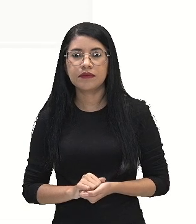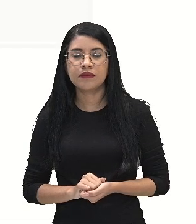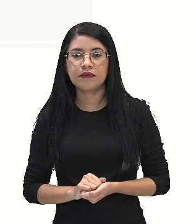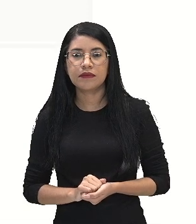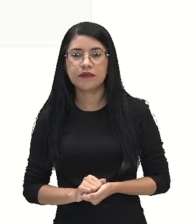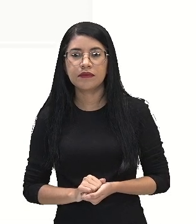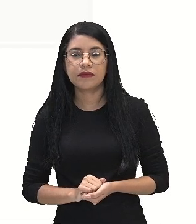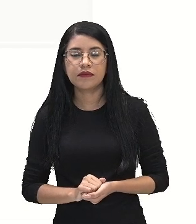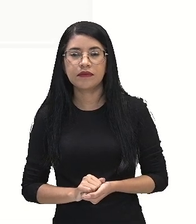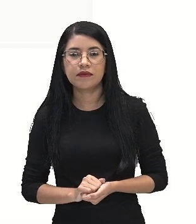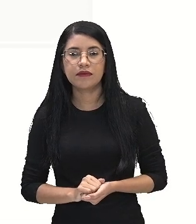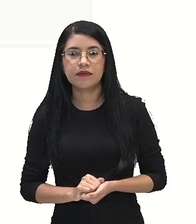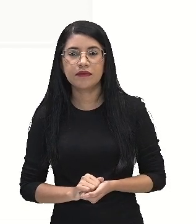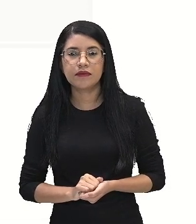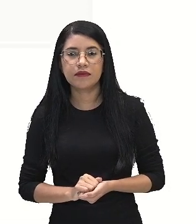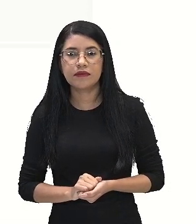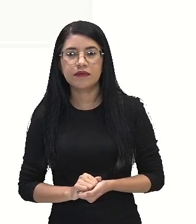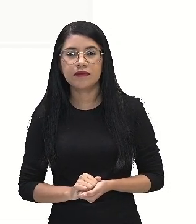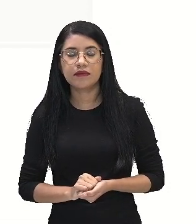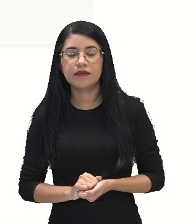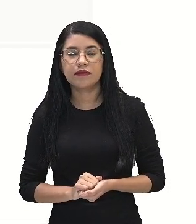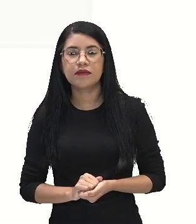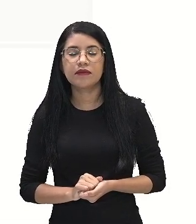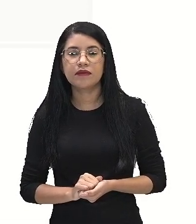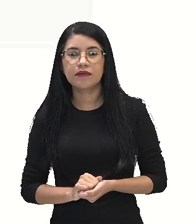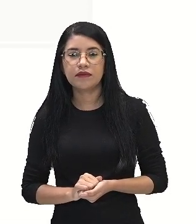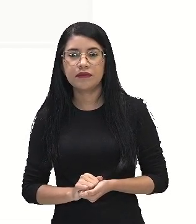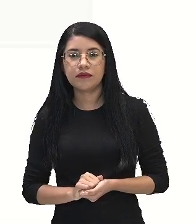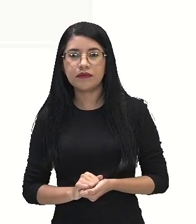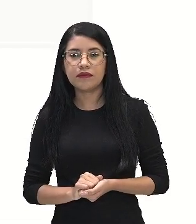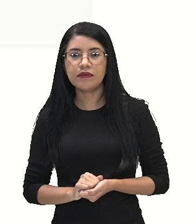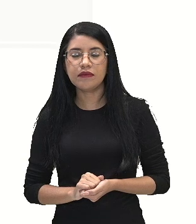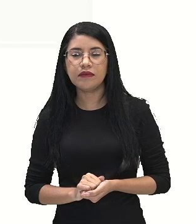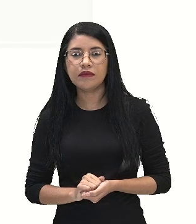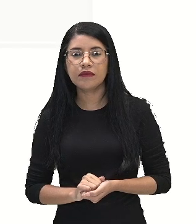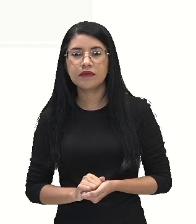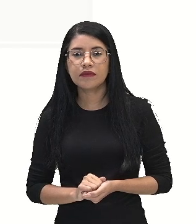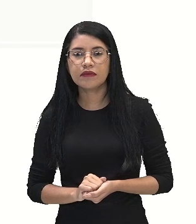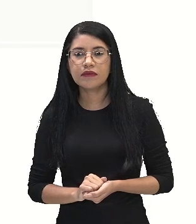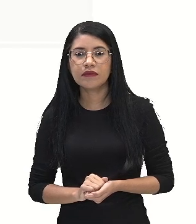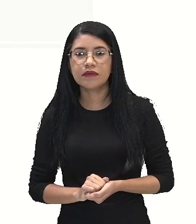Ok? 25 mais 5 raiz de 7.